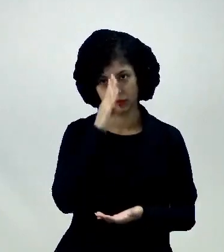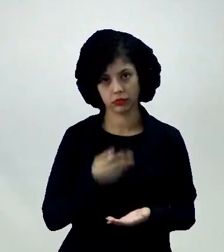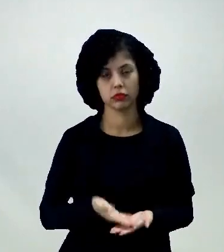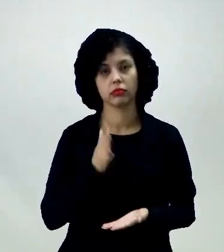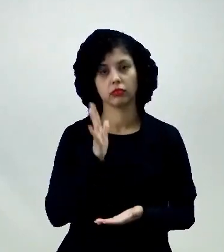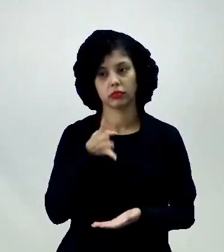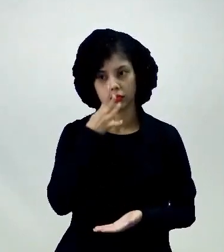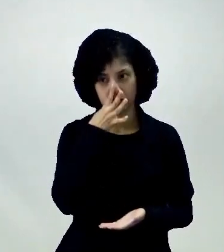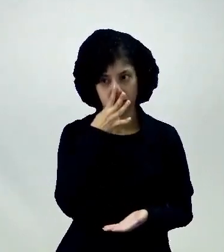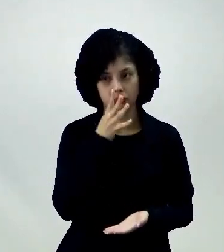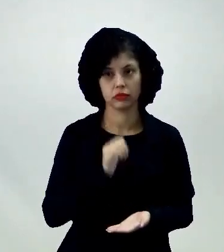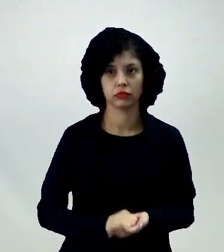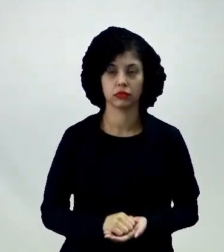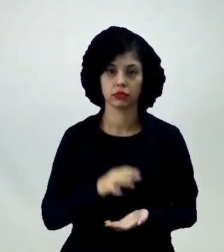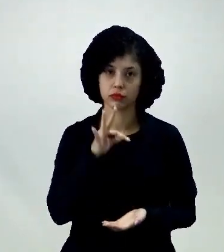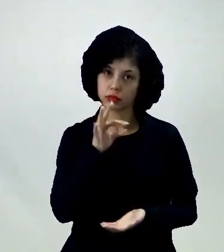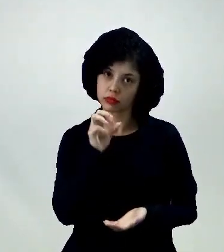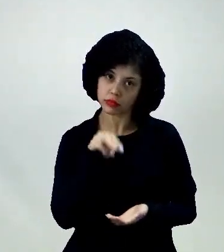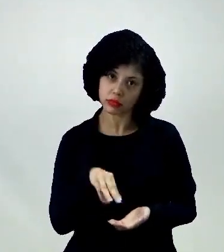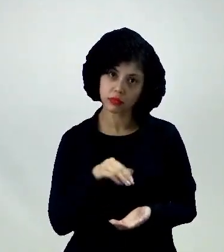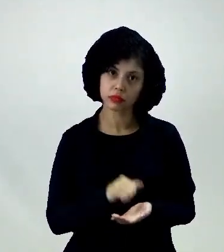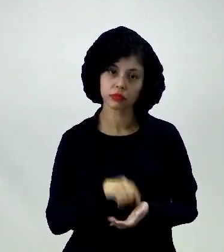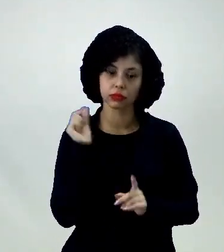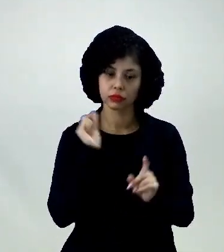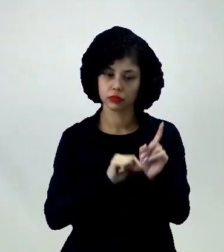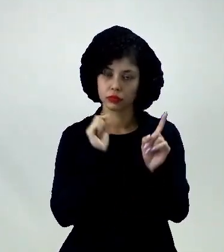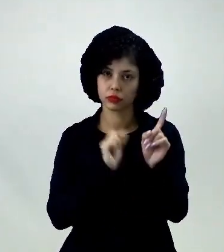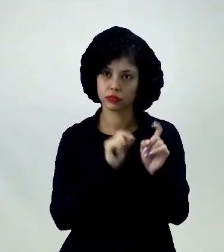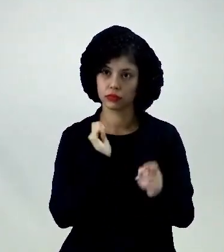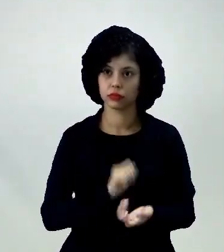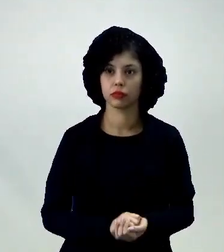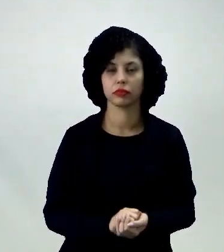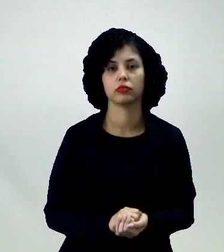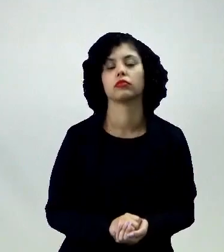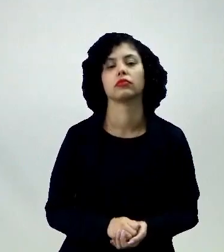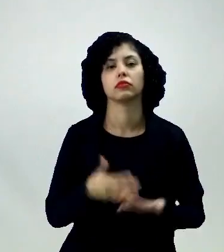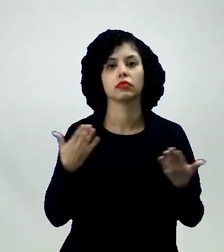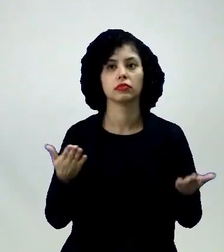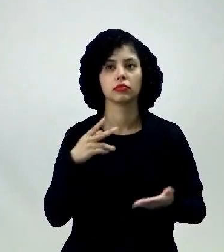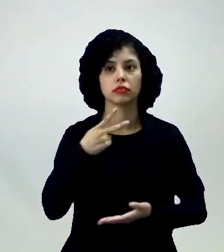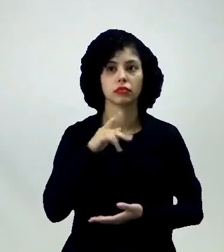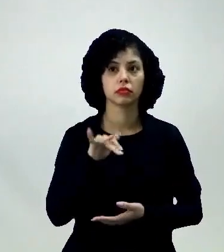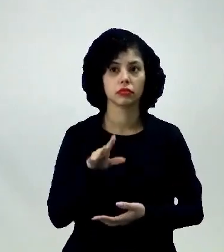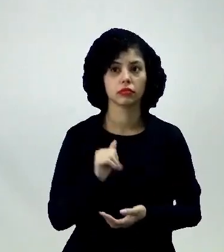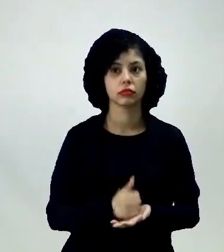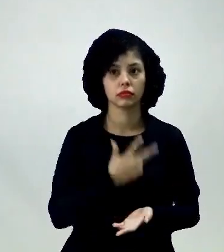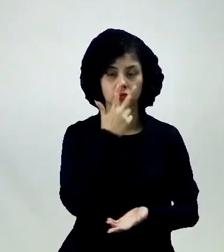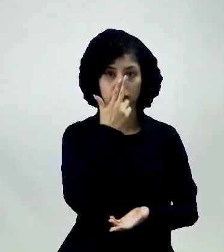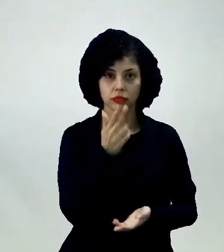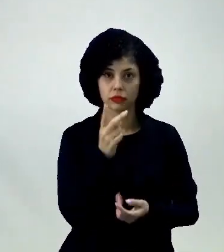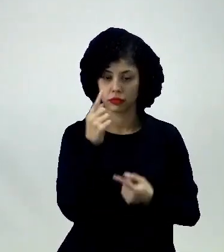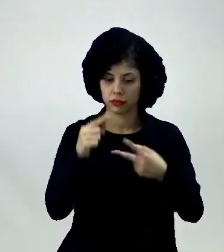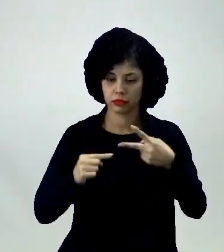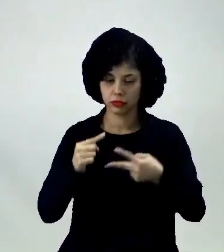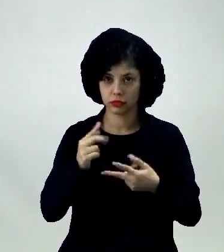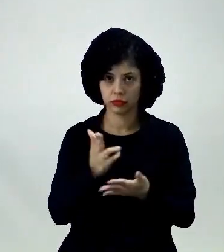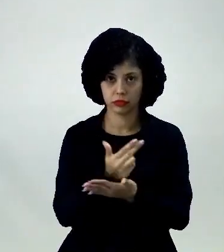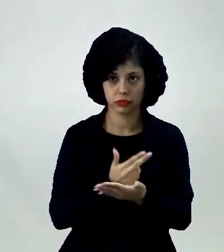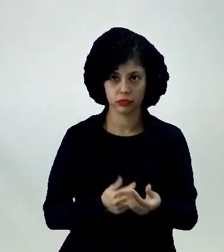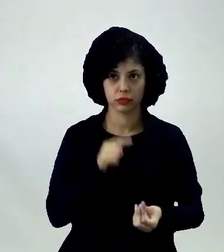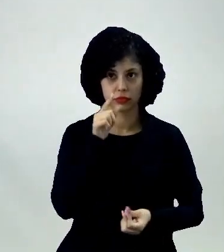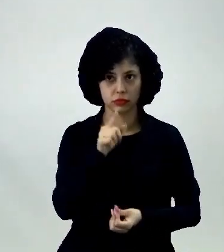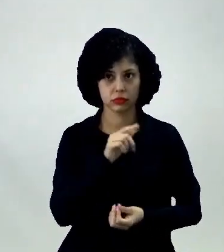já assistiram aí Tom e Jerry e o Pica-Pau, né? Então a pianola ela aparece muito nesses dois desenhos,